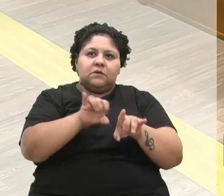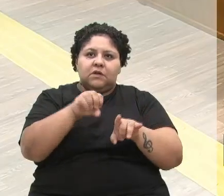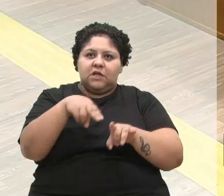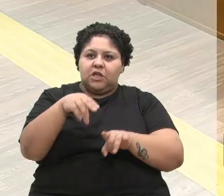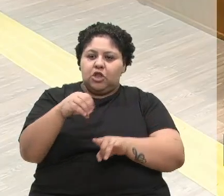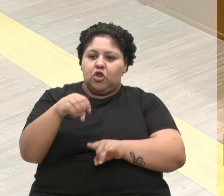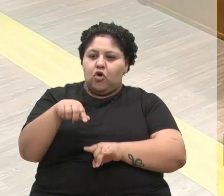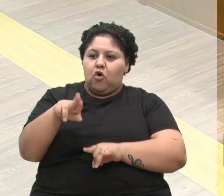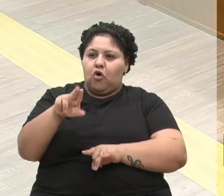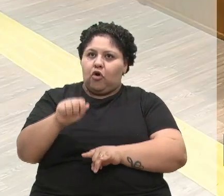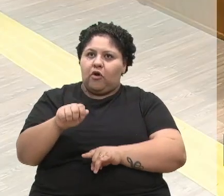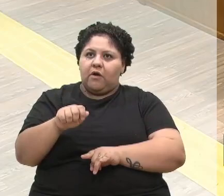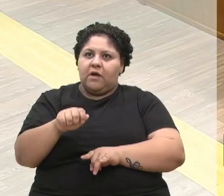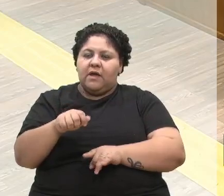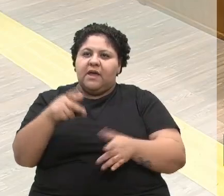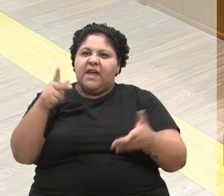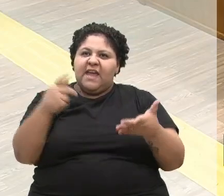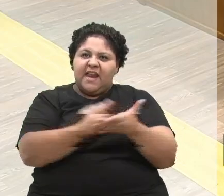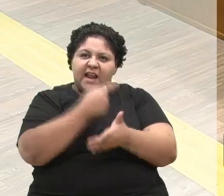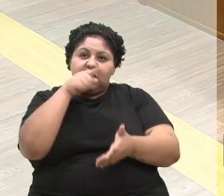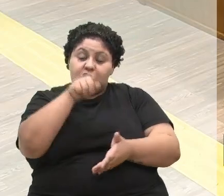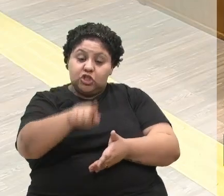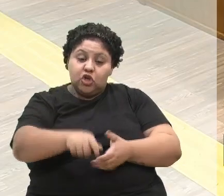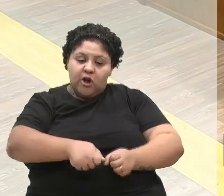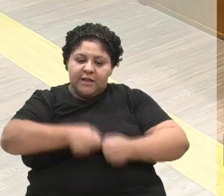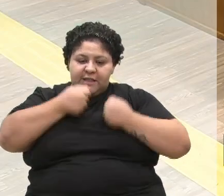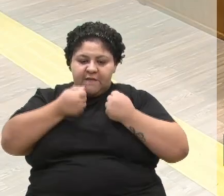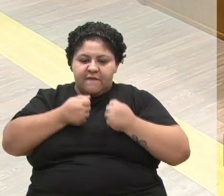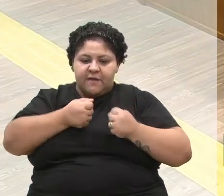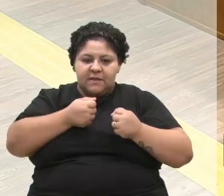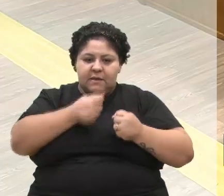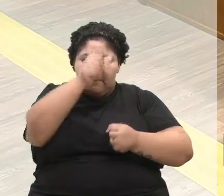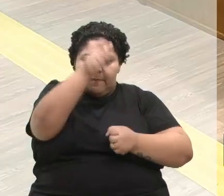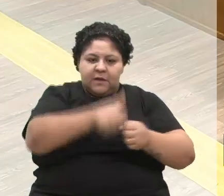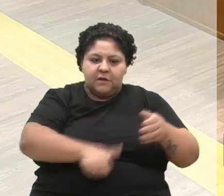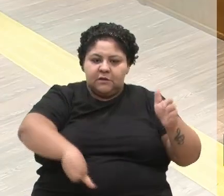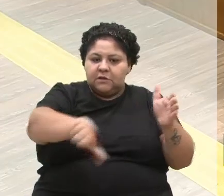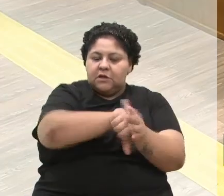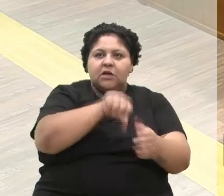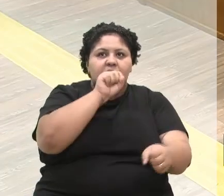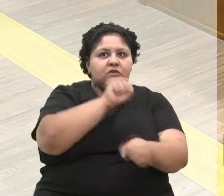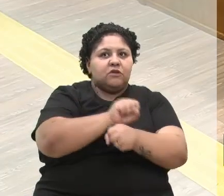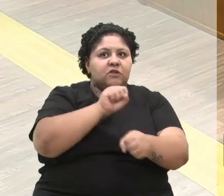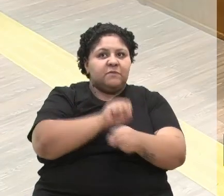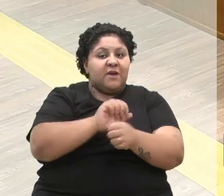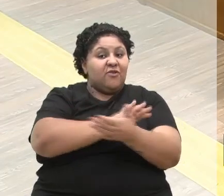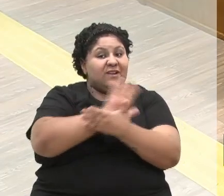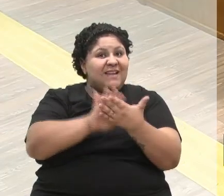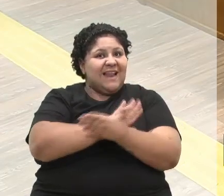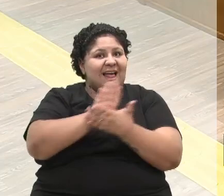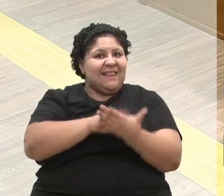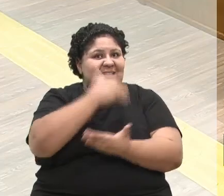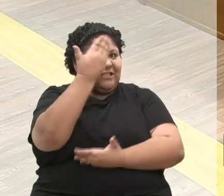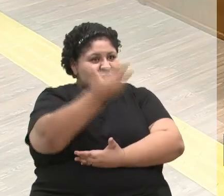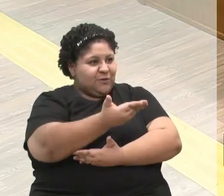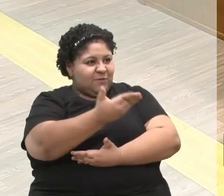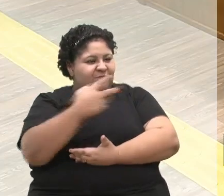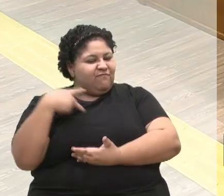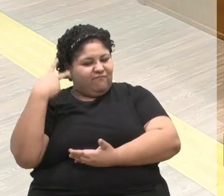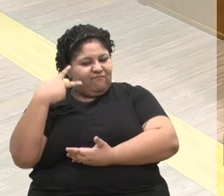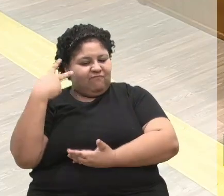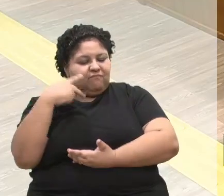bandido. Começa por aí. Tá? Quando a senhora defende bandido, eu não espero nada da sua postura. Nada da sua